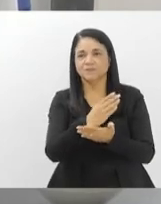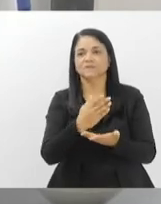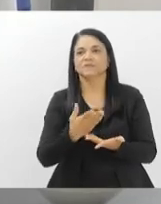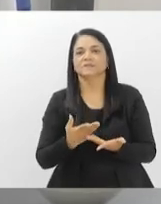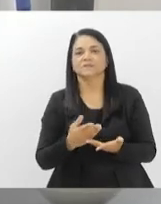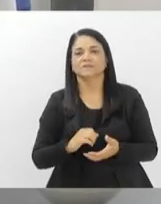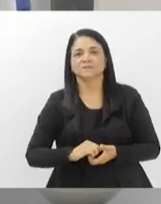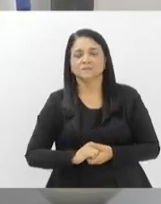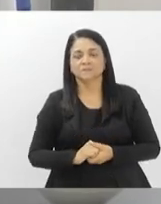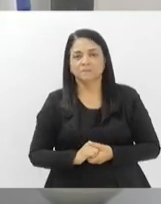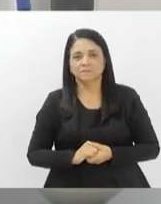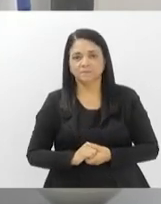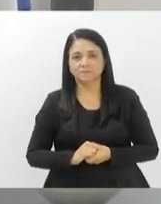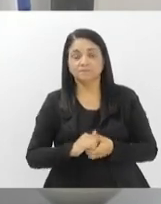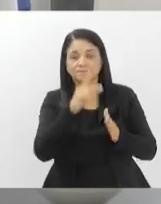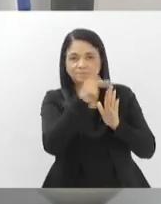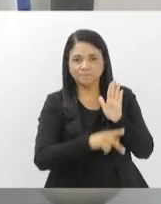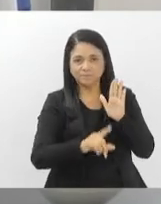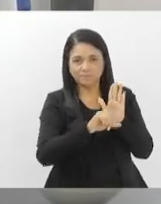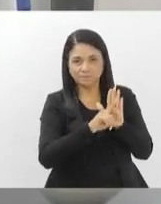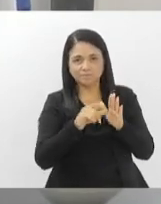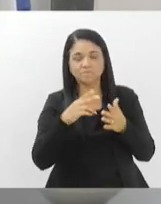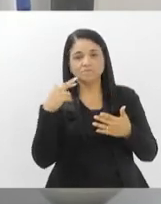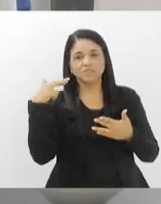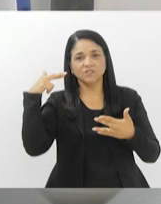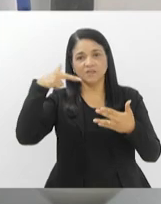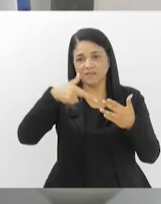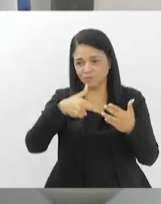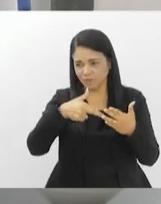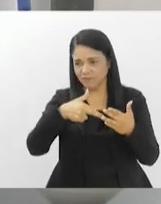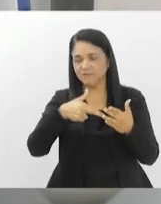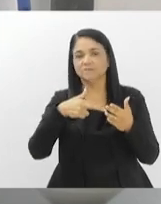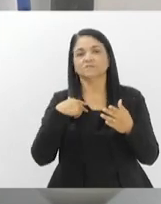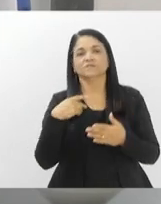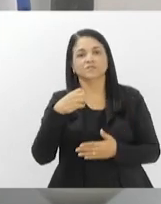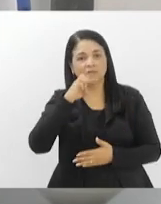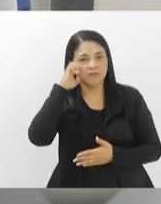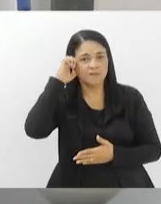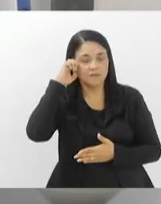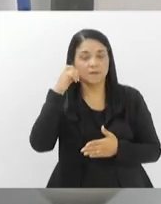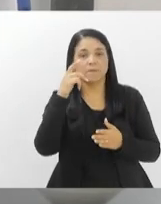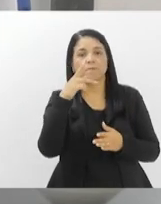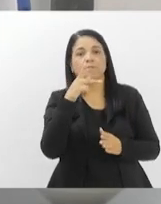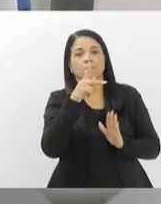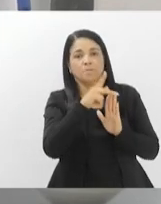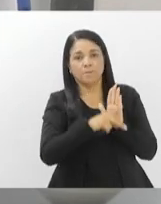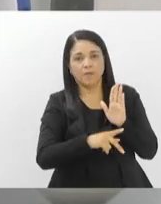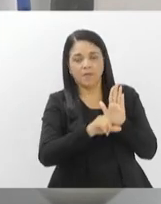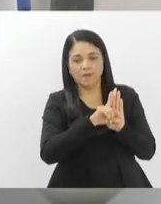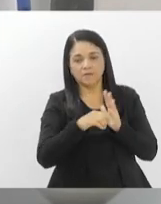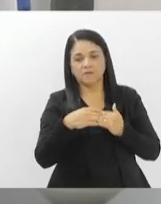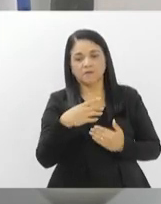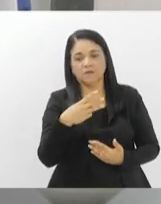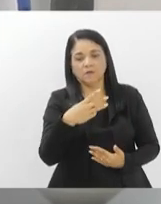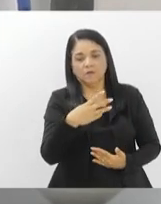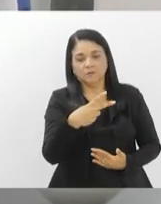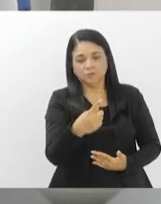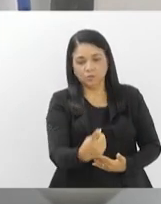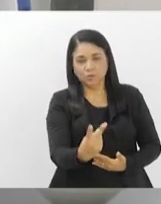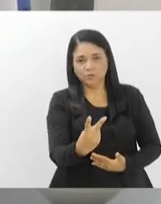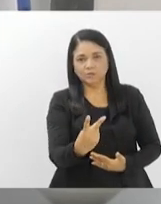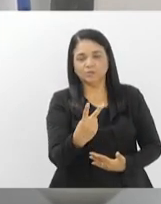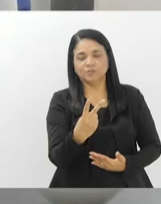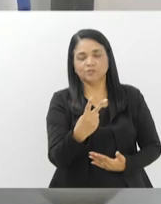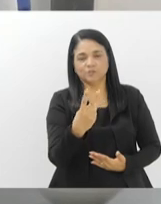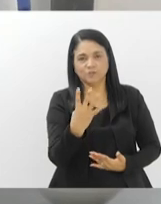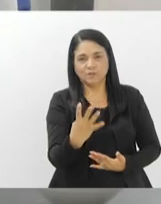aprovado. Projetos de relatoria da deputada Érica Takimoto, o 17 da pauta, PL 241 de 23, de autoria dos deputados Carlos